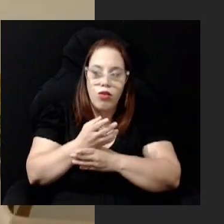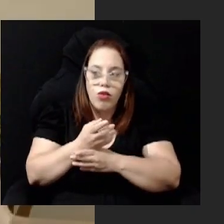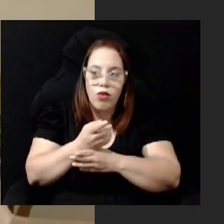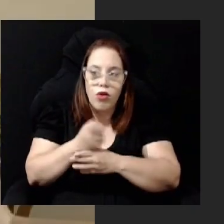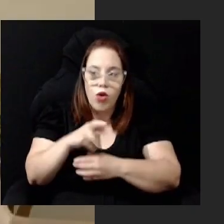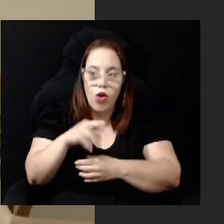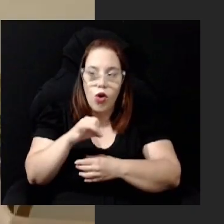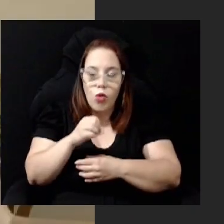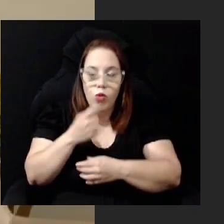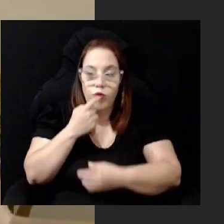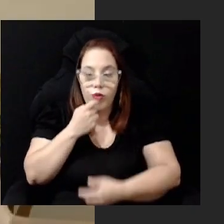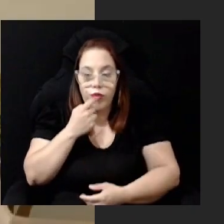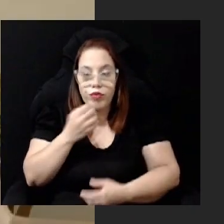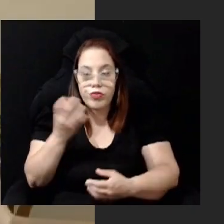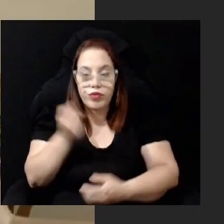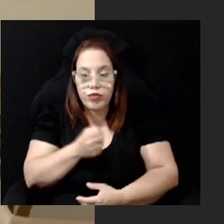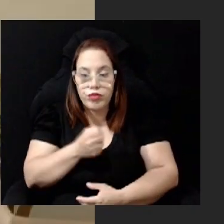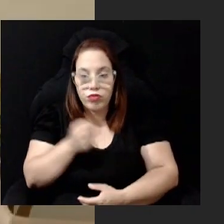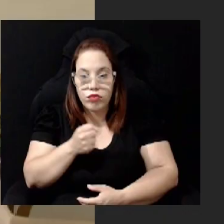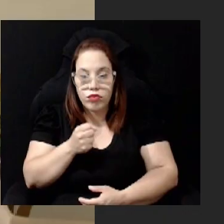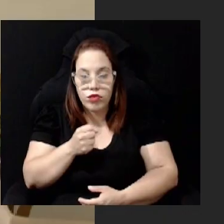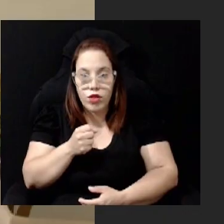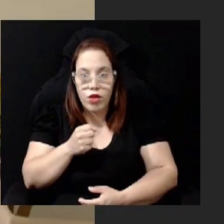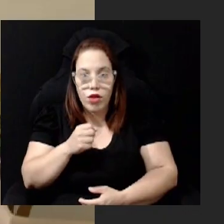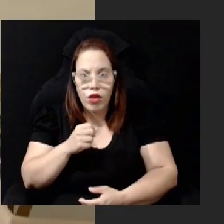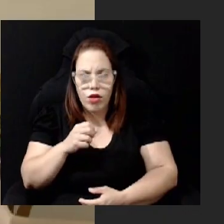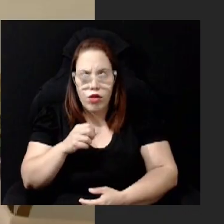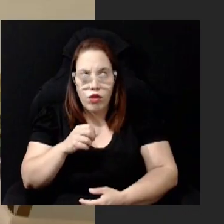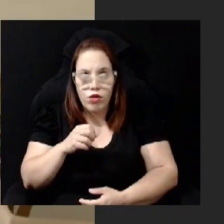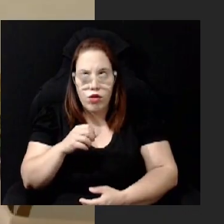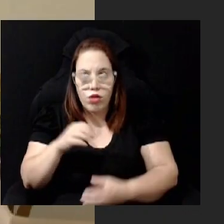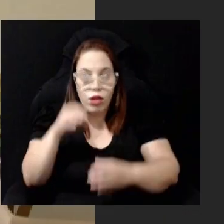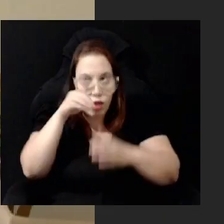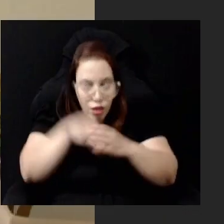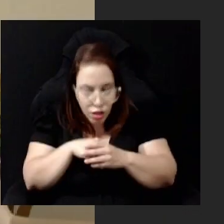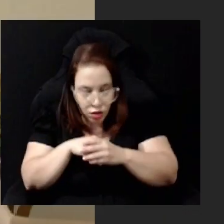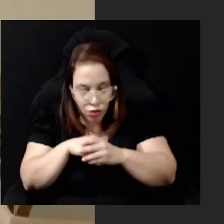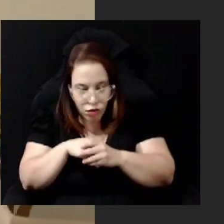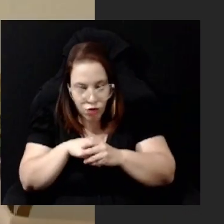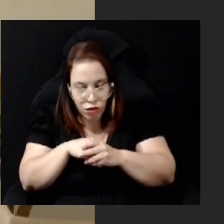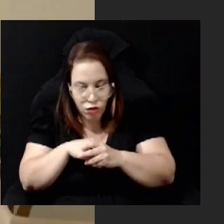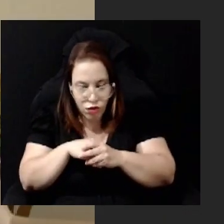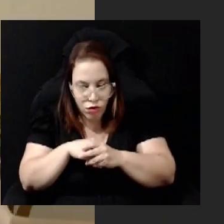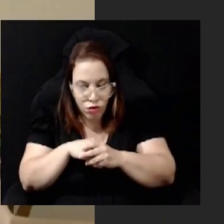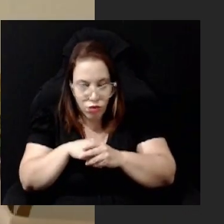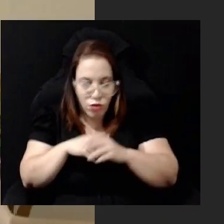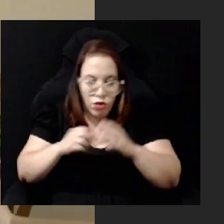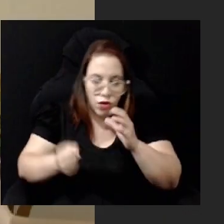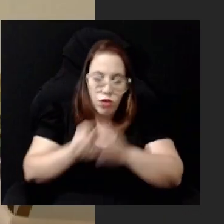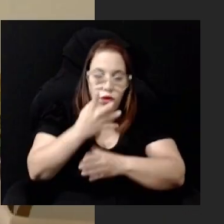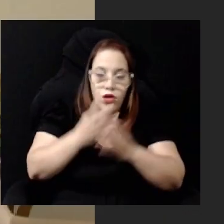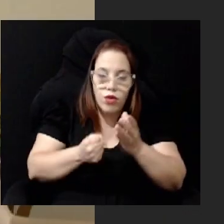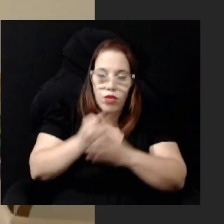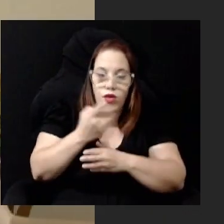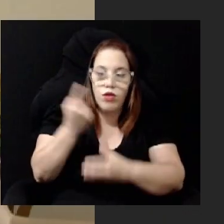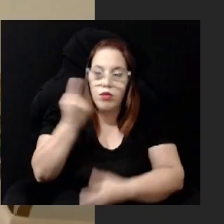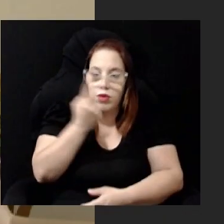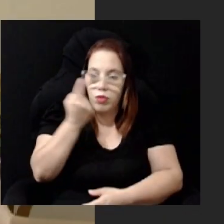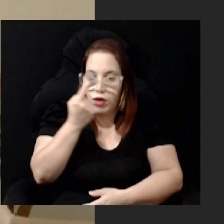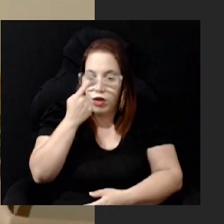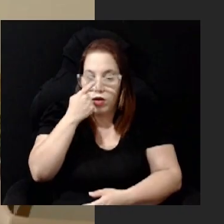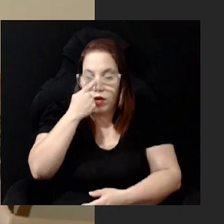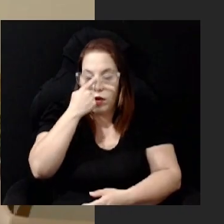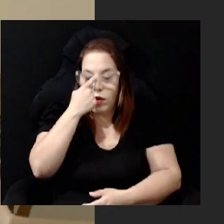nossos glóbulos brancos, e o plasmócito ele está ali dentro, mas geralmente ele se manifesta como uma das primeiras